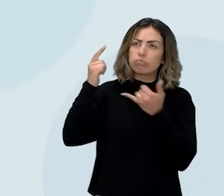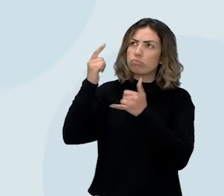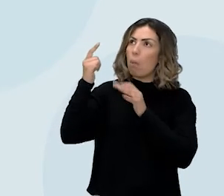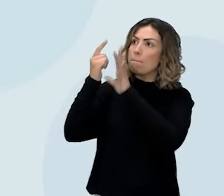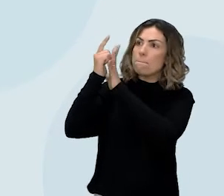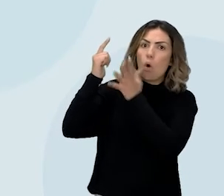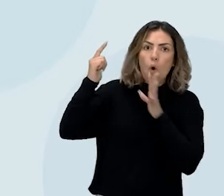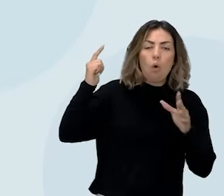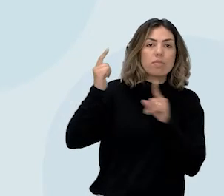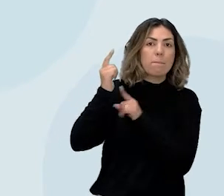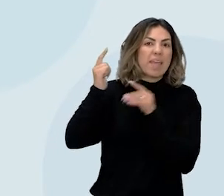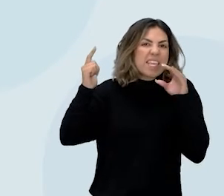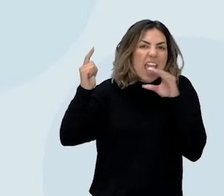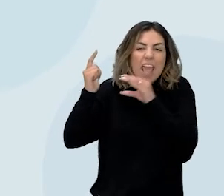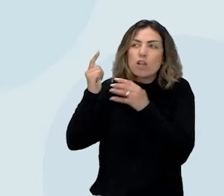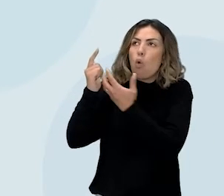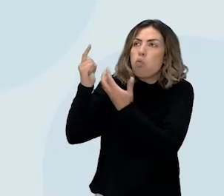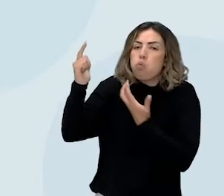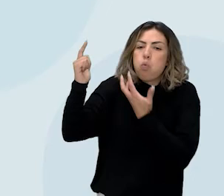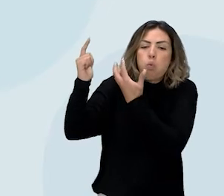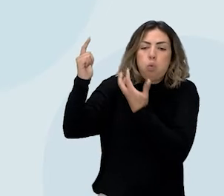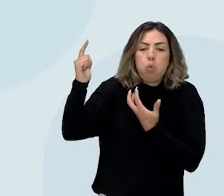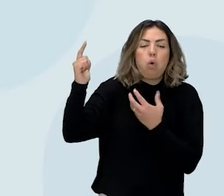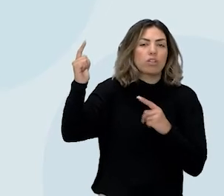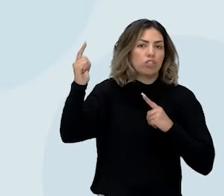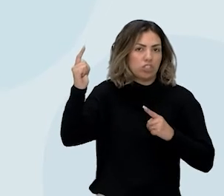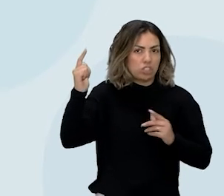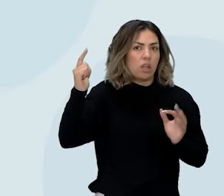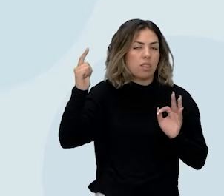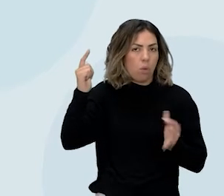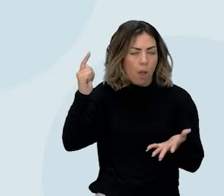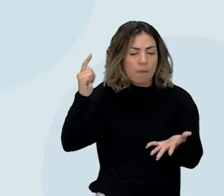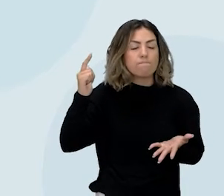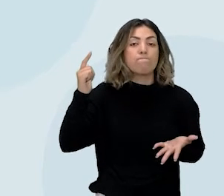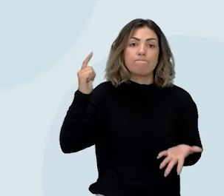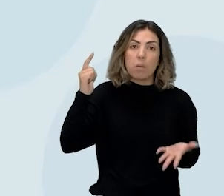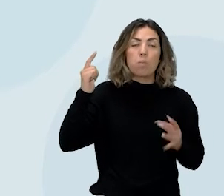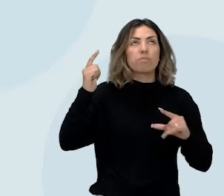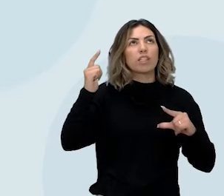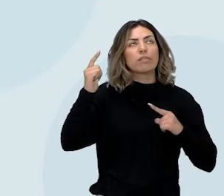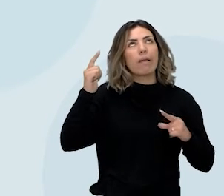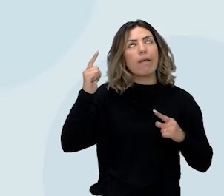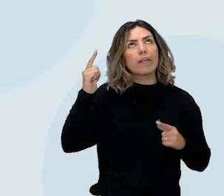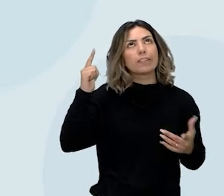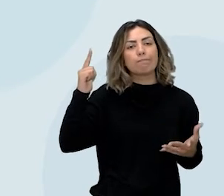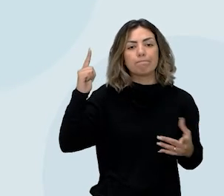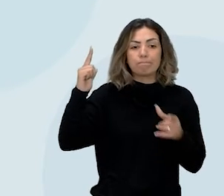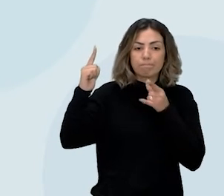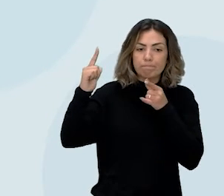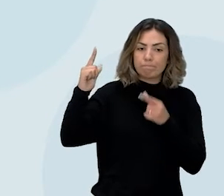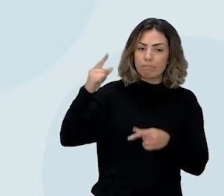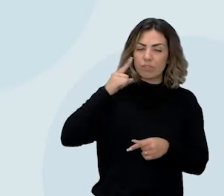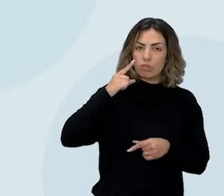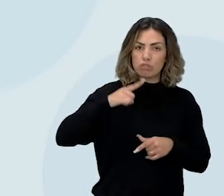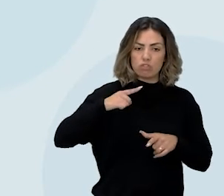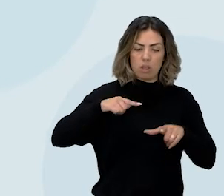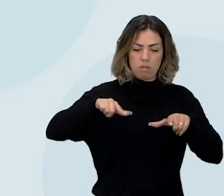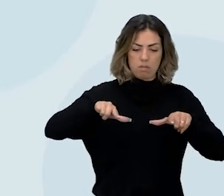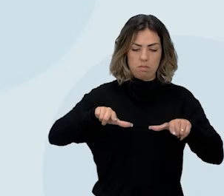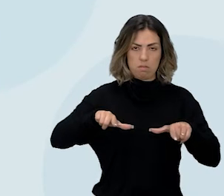quanto de calor e outras coisas, né? Então, existe esta placa fotovoltaica